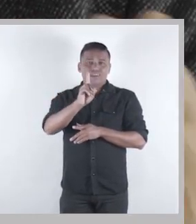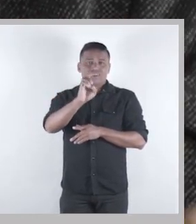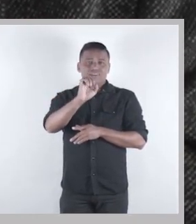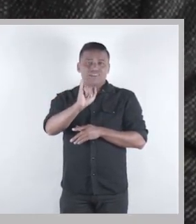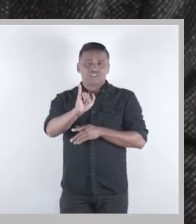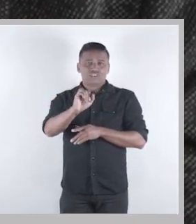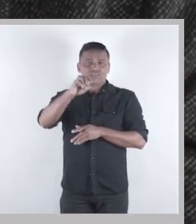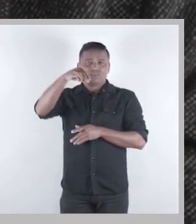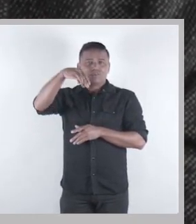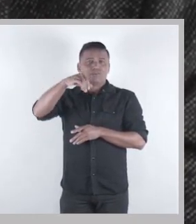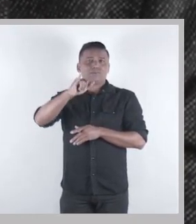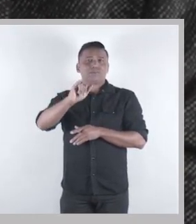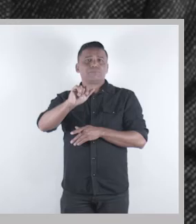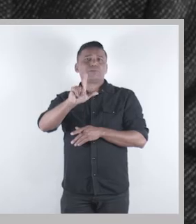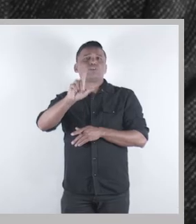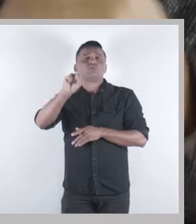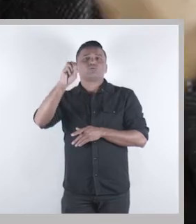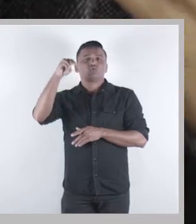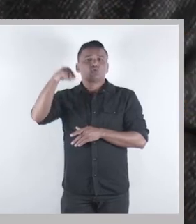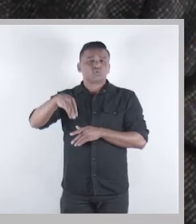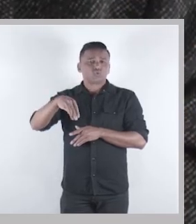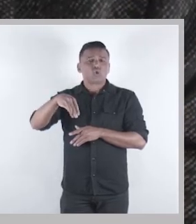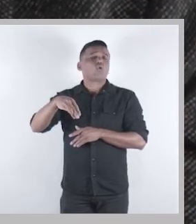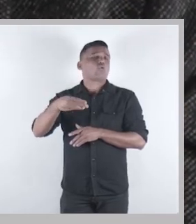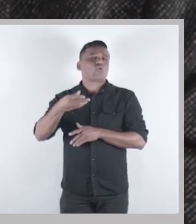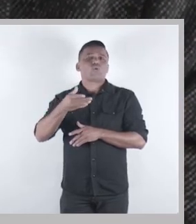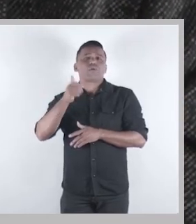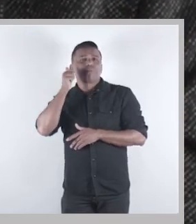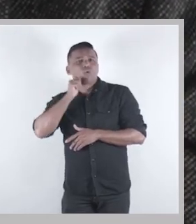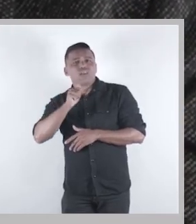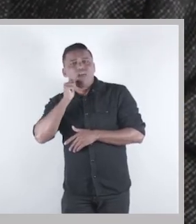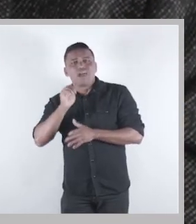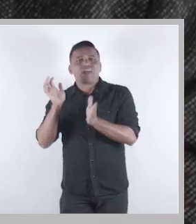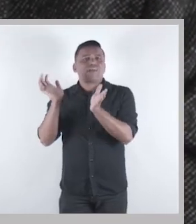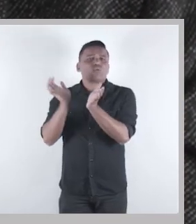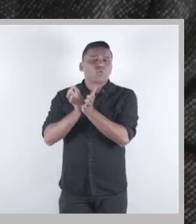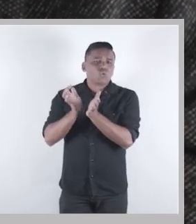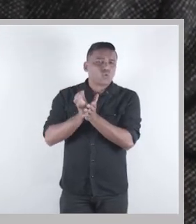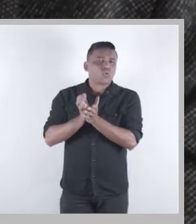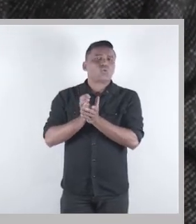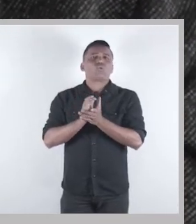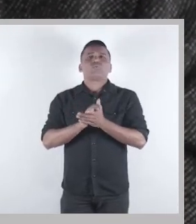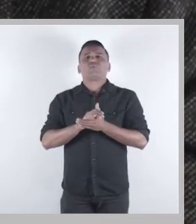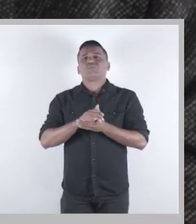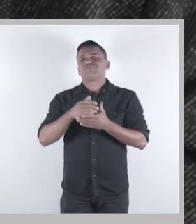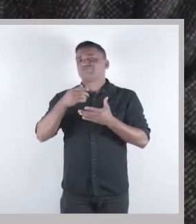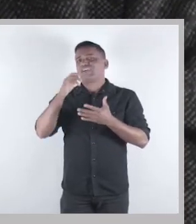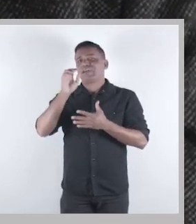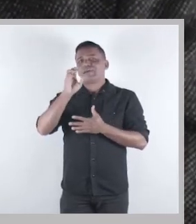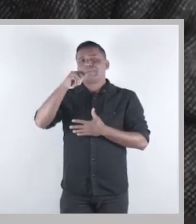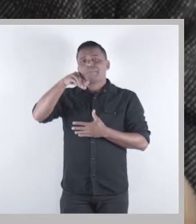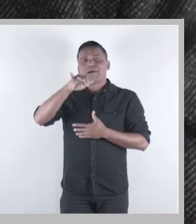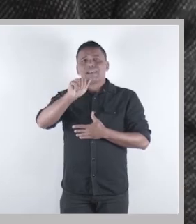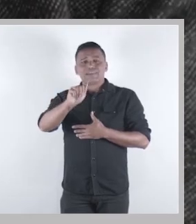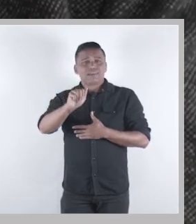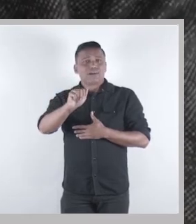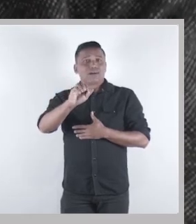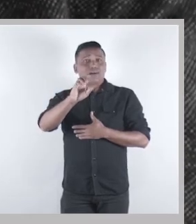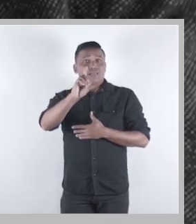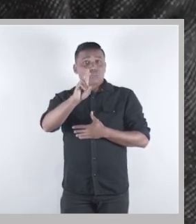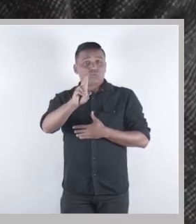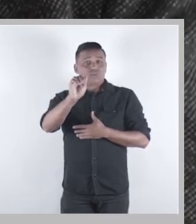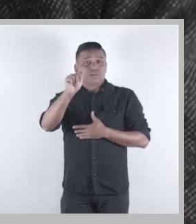mulheres eu citei aqui a Maria do Carmo Ferreira e a gente falou da Ana Martins Marques da Ana Elisa Ribeiro quer dizer